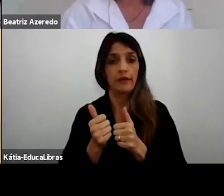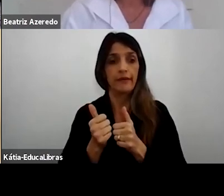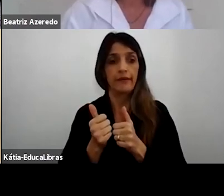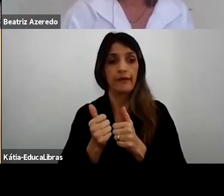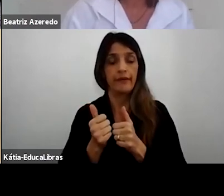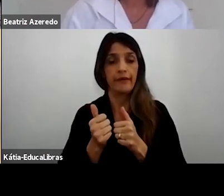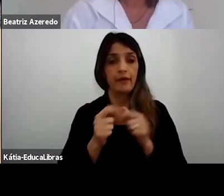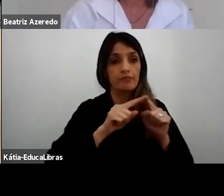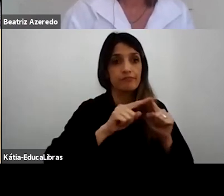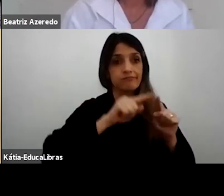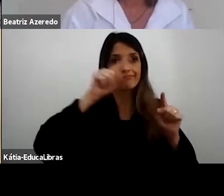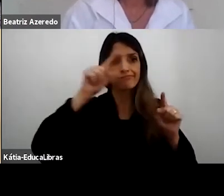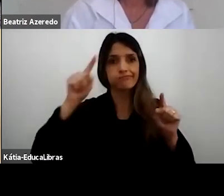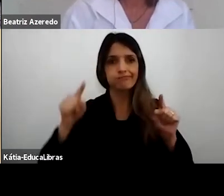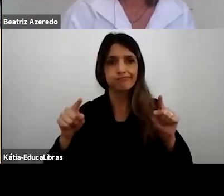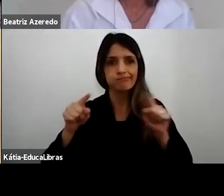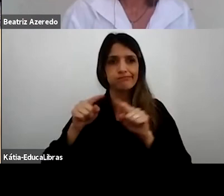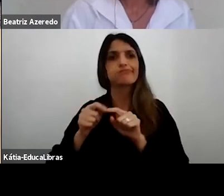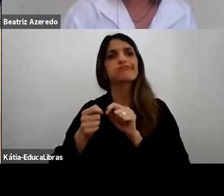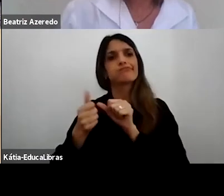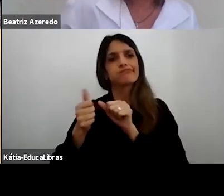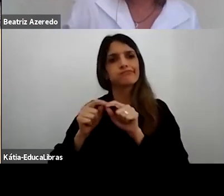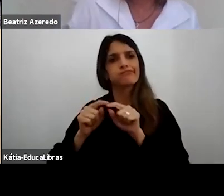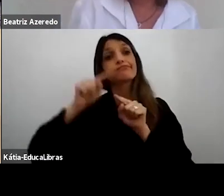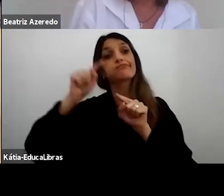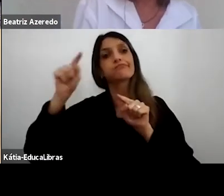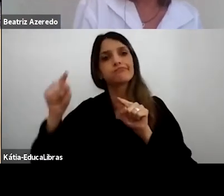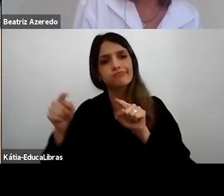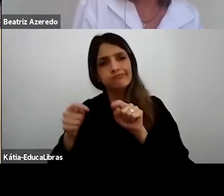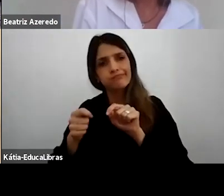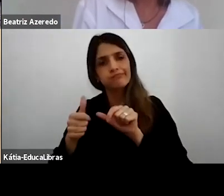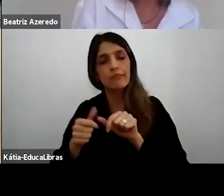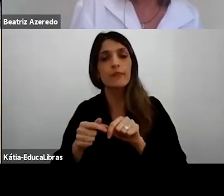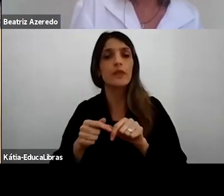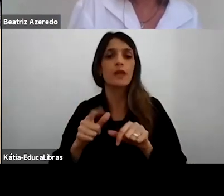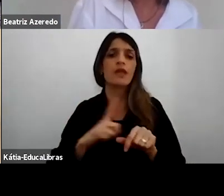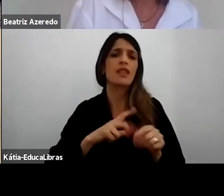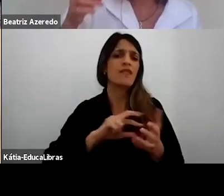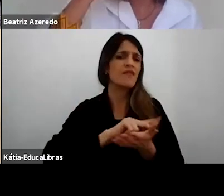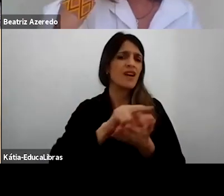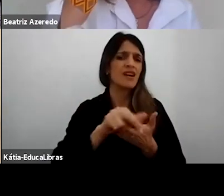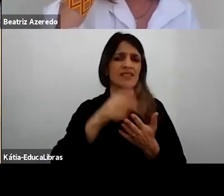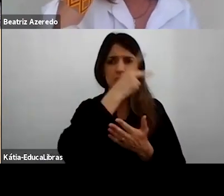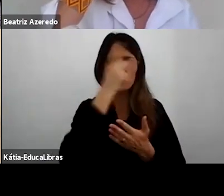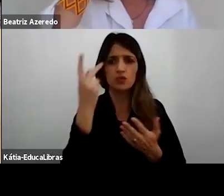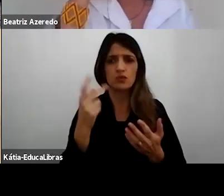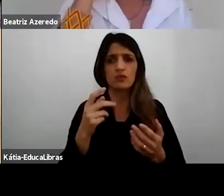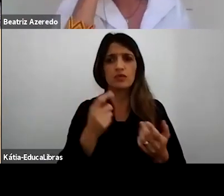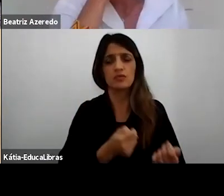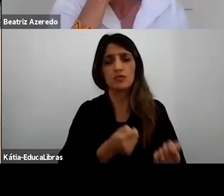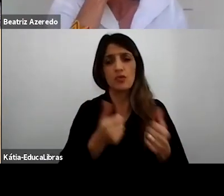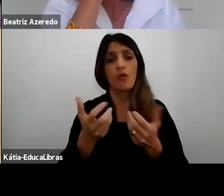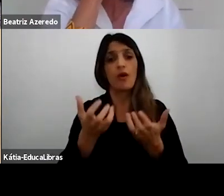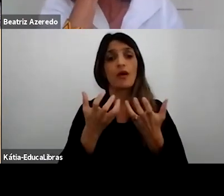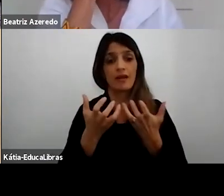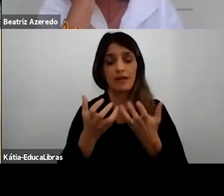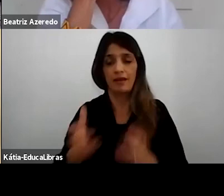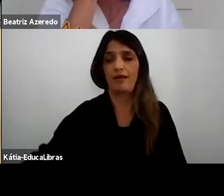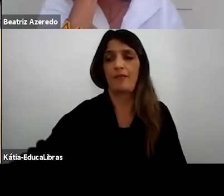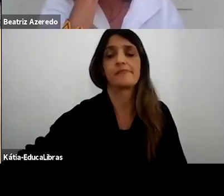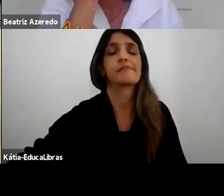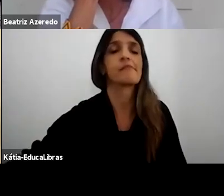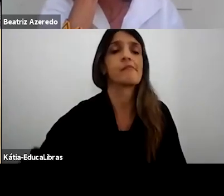sempre percebo que tem muitas pessoas que querem ajudar e não sabem como. Então, acho que ter cada vez mais um processo melhorado, aprimorado, de